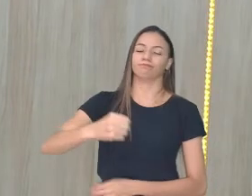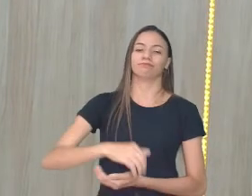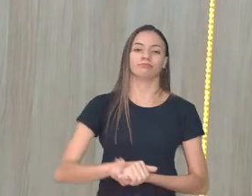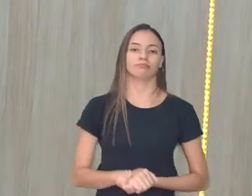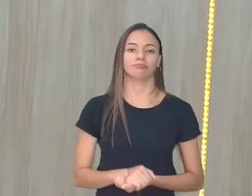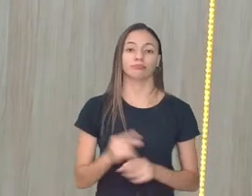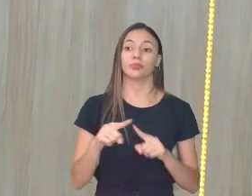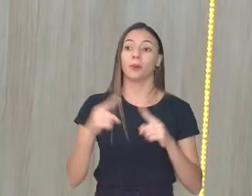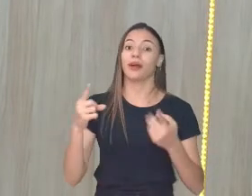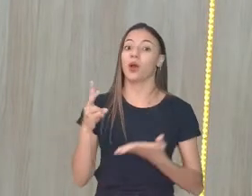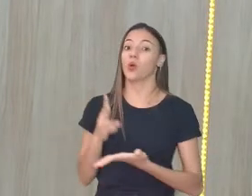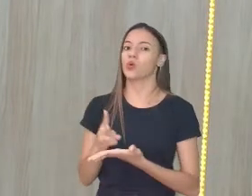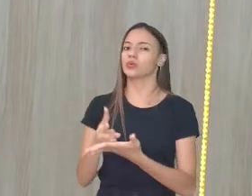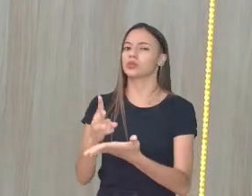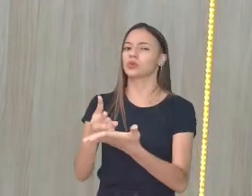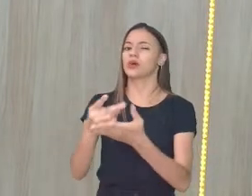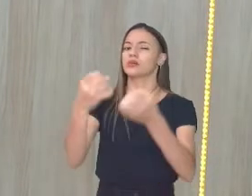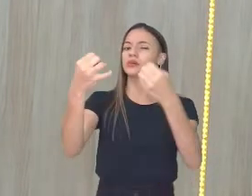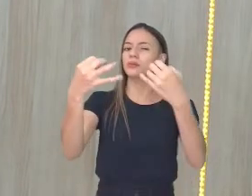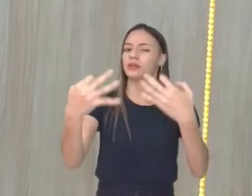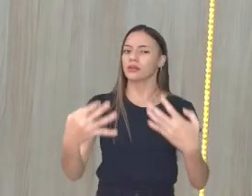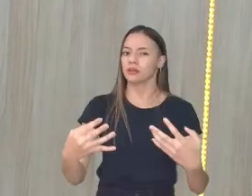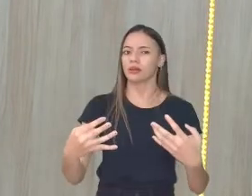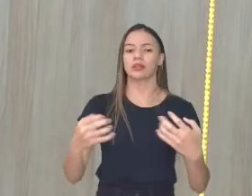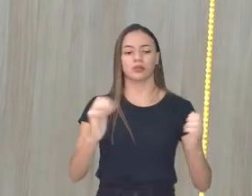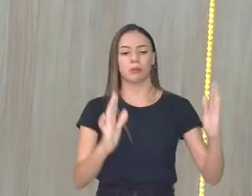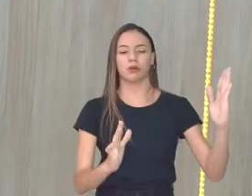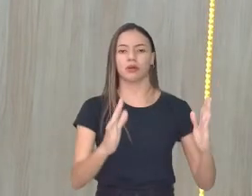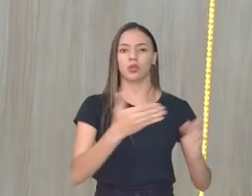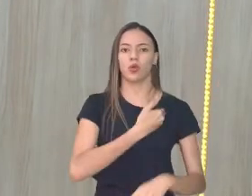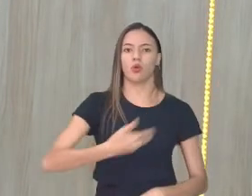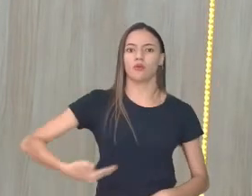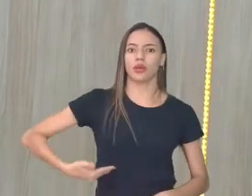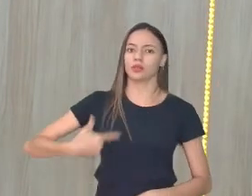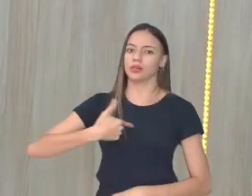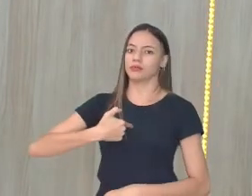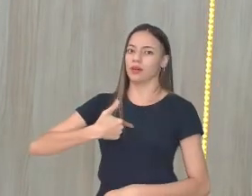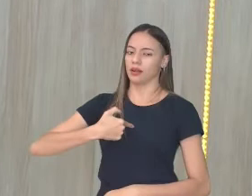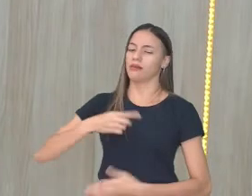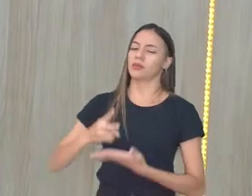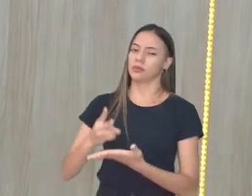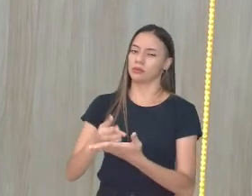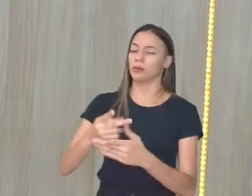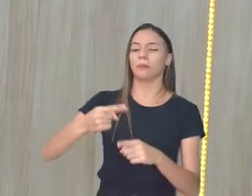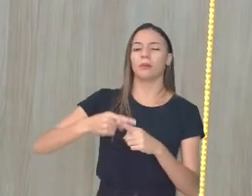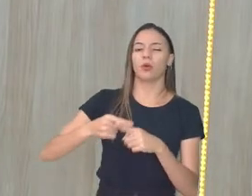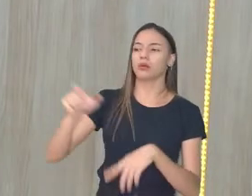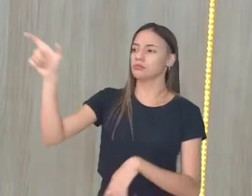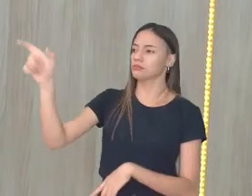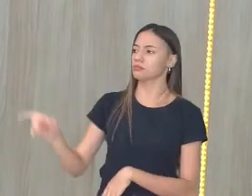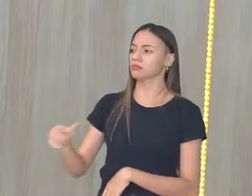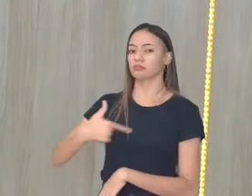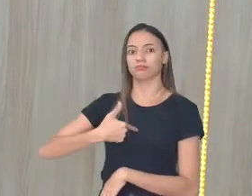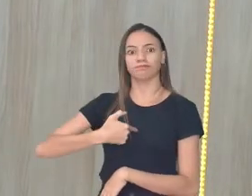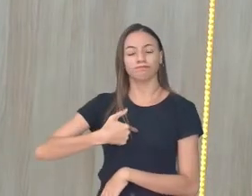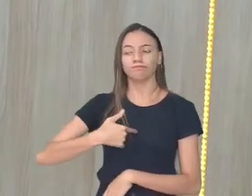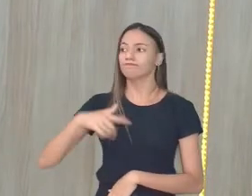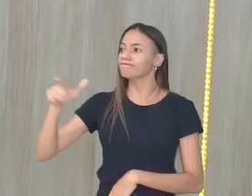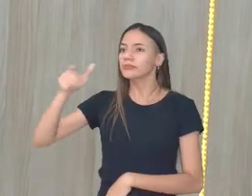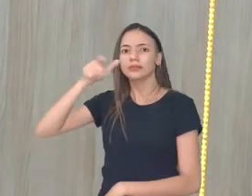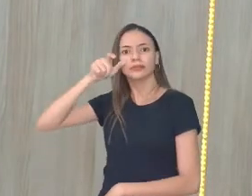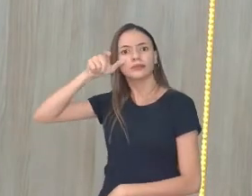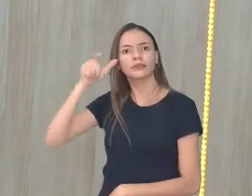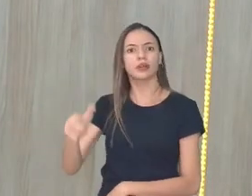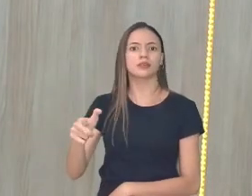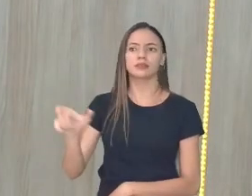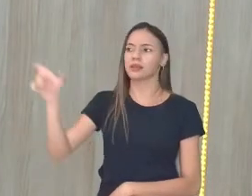continuar falando, né, sobre o governo de Vargas, porque Vargas ele vai ser uma figura tão interessante, né,